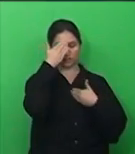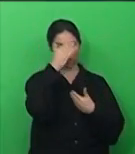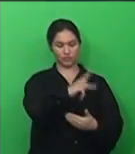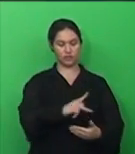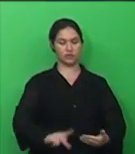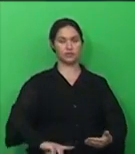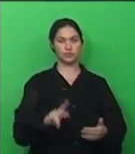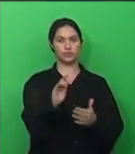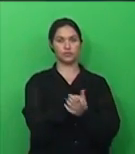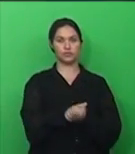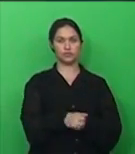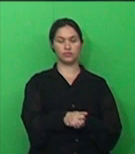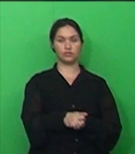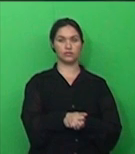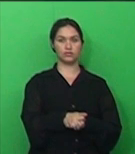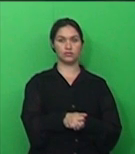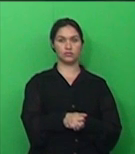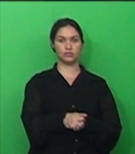presidente.